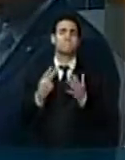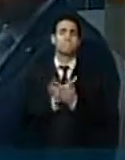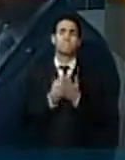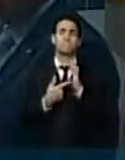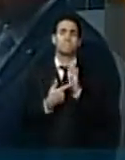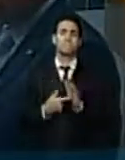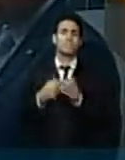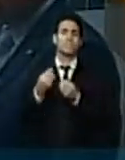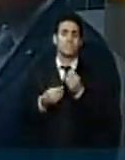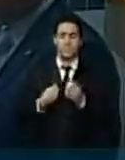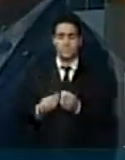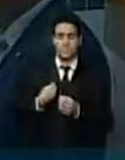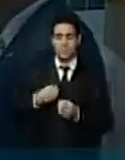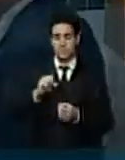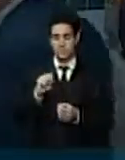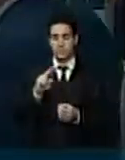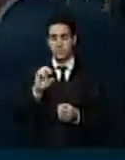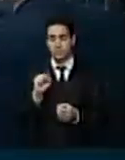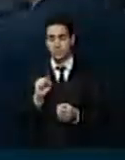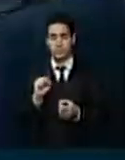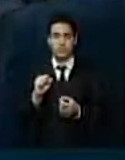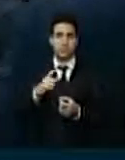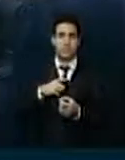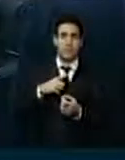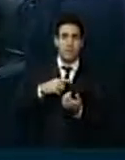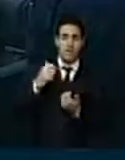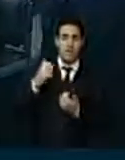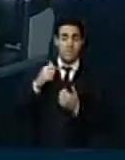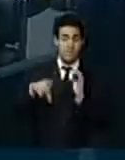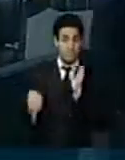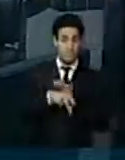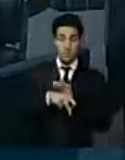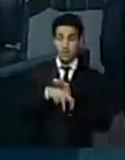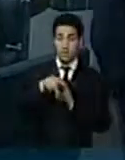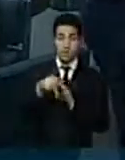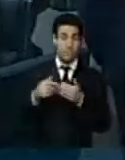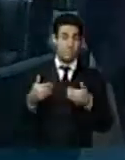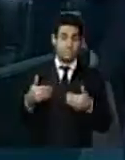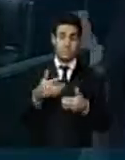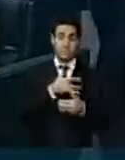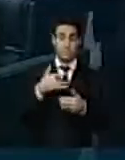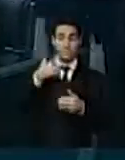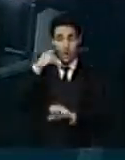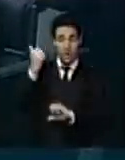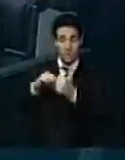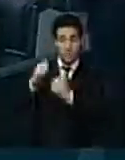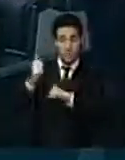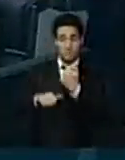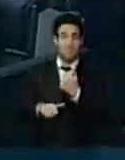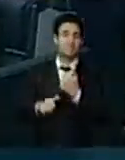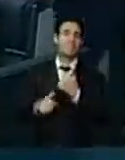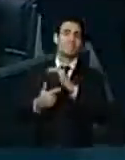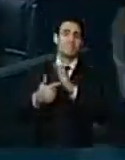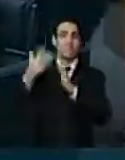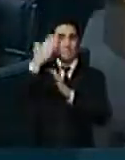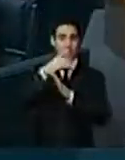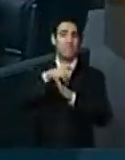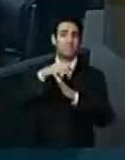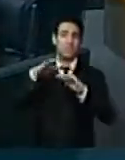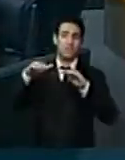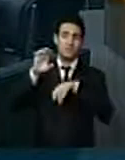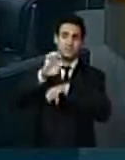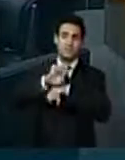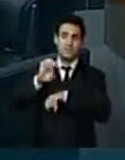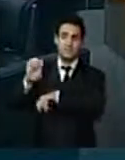o SUS, através de avaliação feita pelo próprio Ministério da Saúde, mostra que persiste as desigualdades regionais e mostra também que